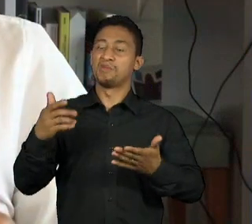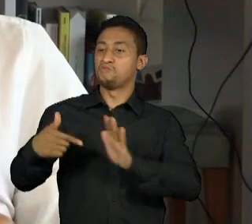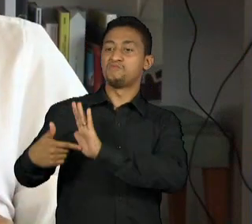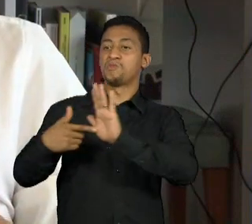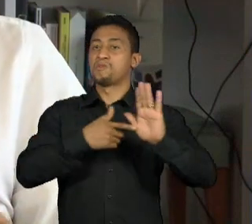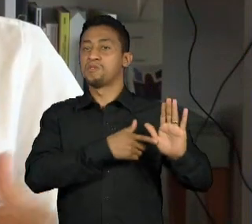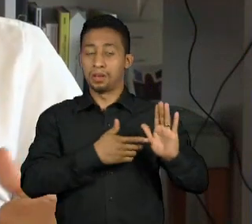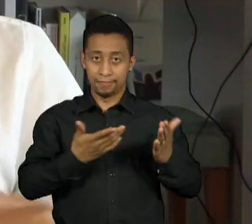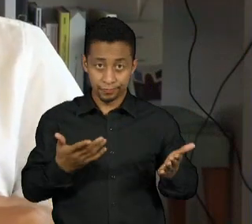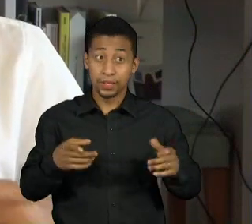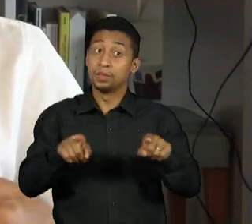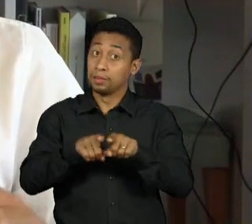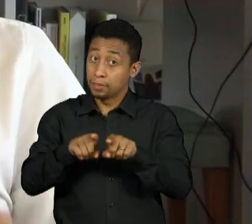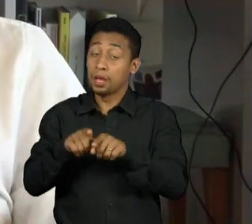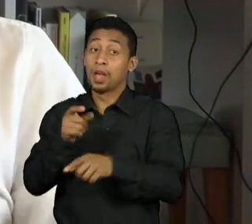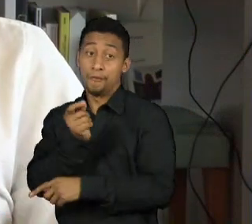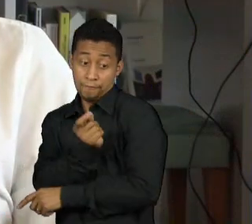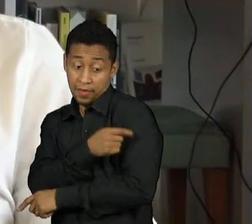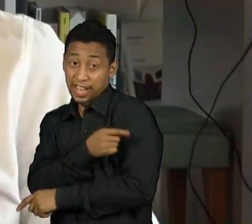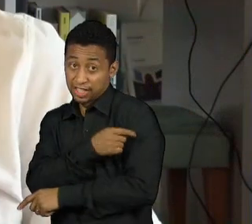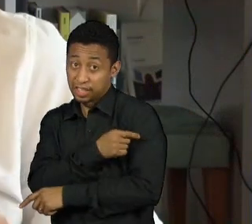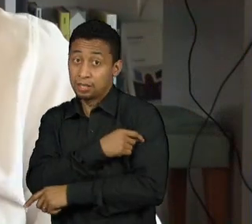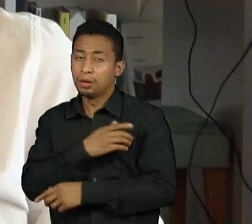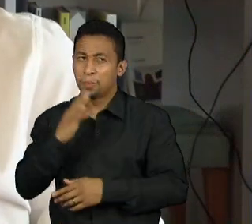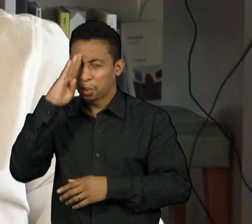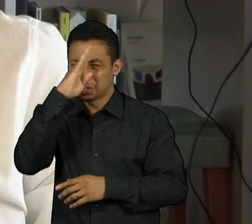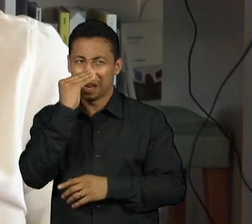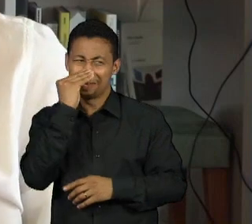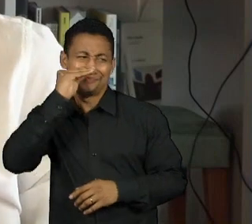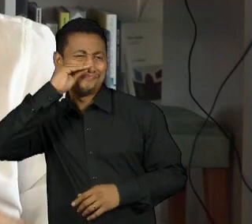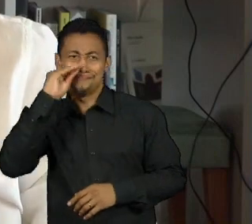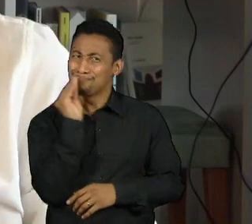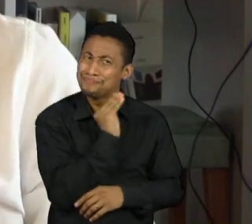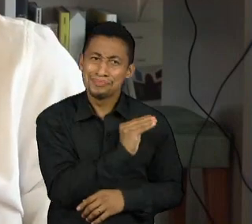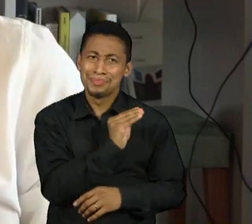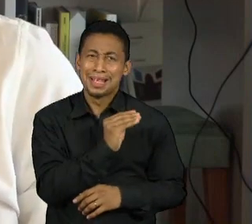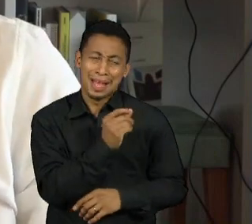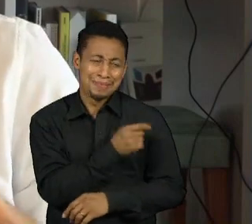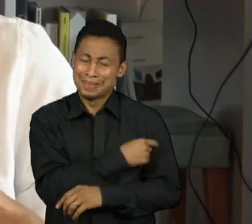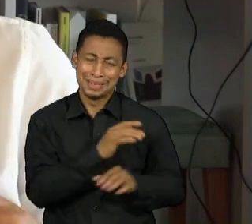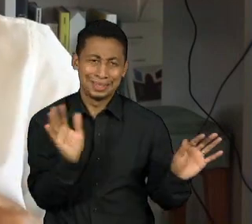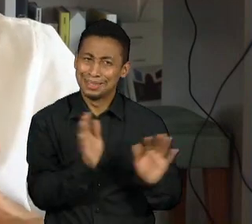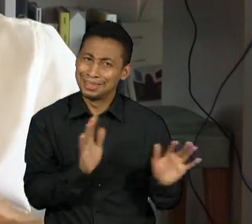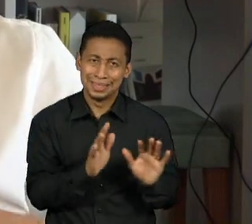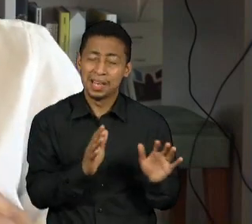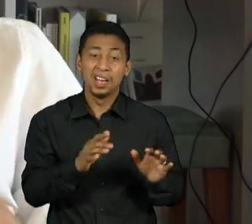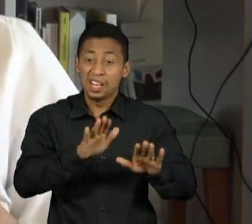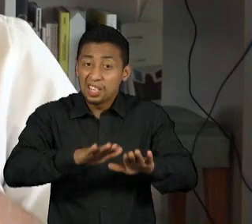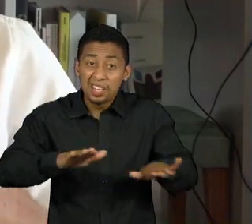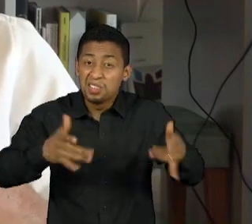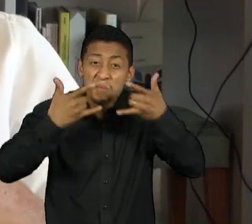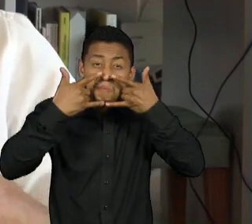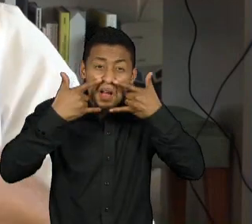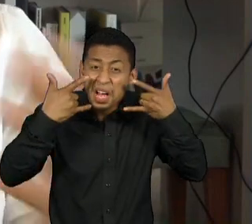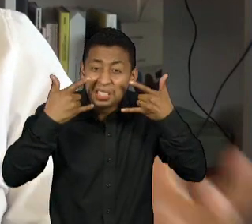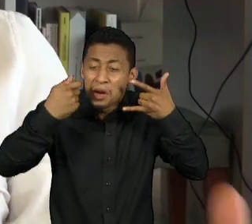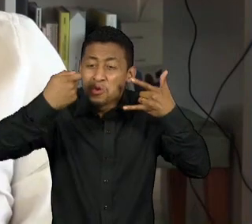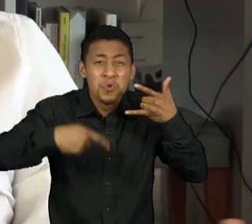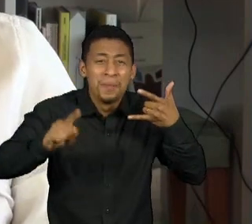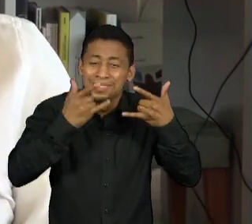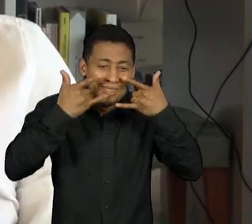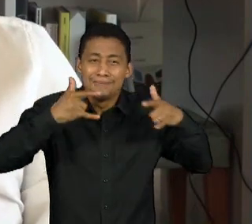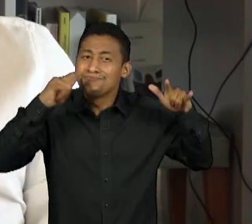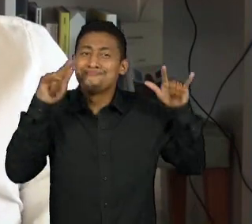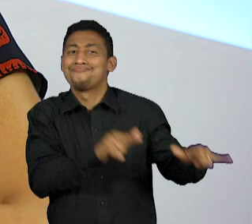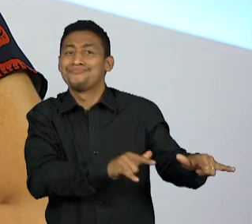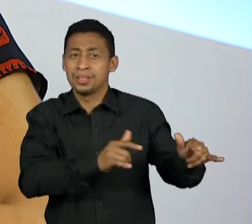descaso com a vacina, ser contra a vacina, tirar a máscara de criança, aí é da ordem, para mim, da